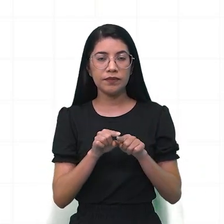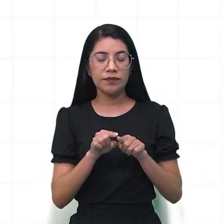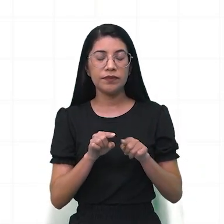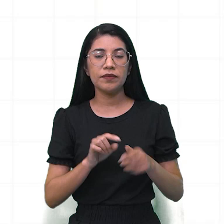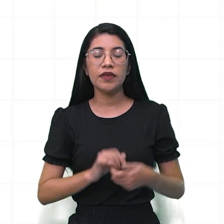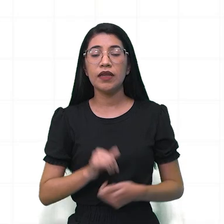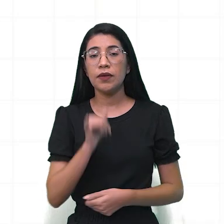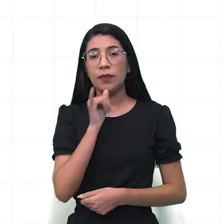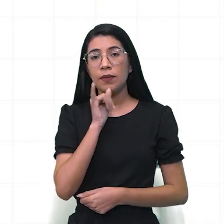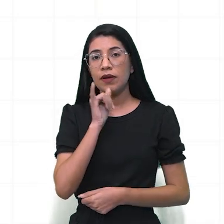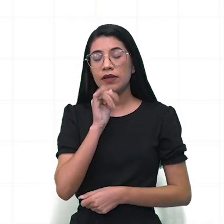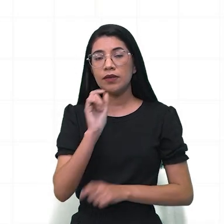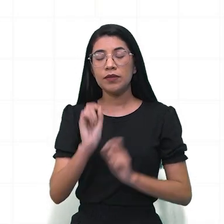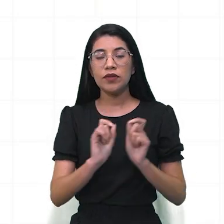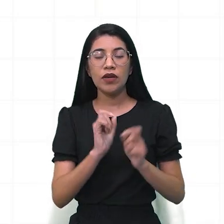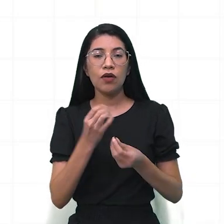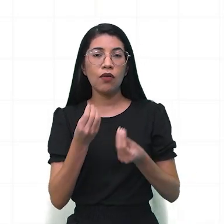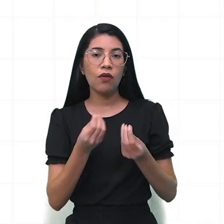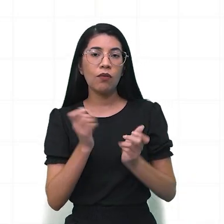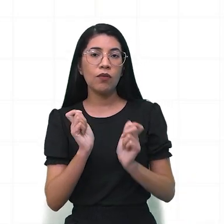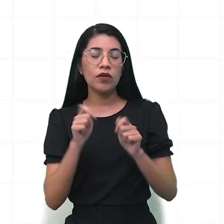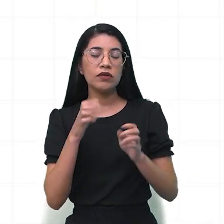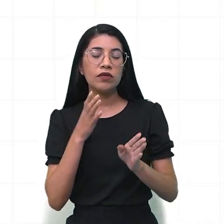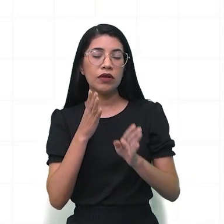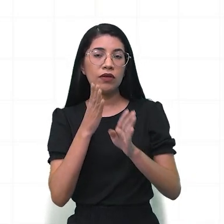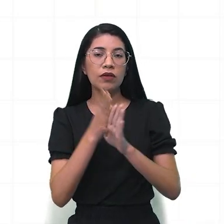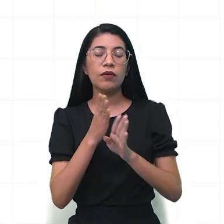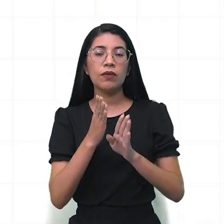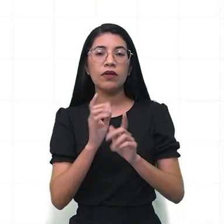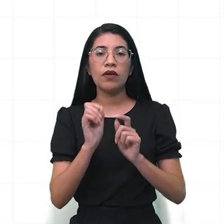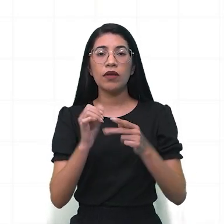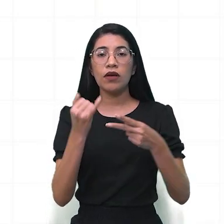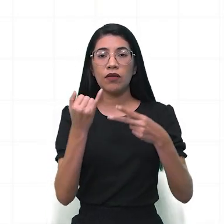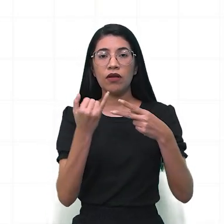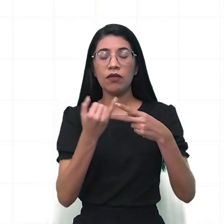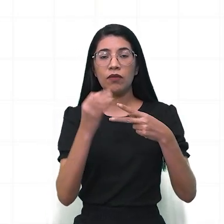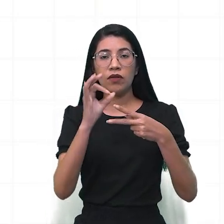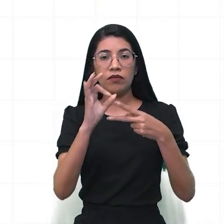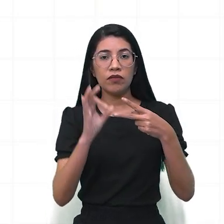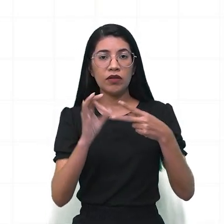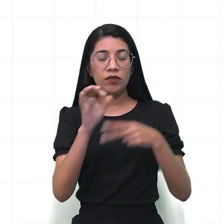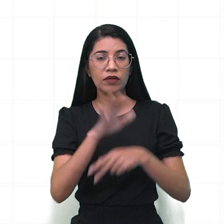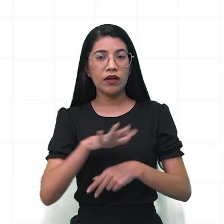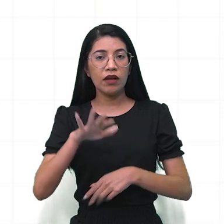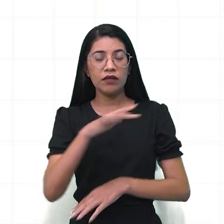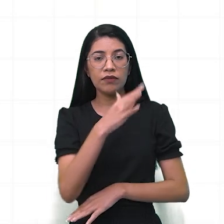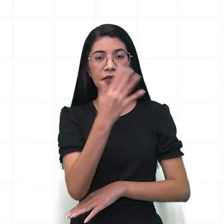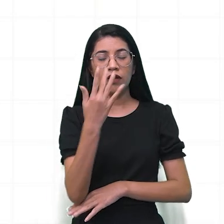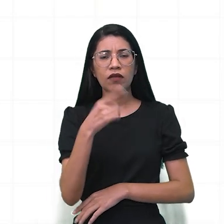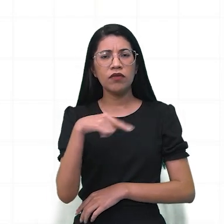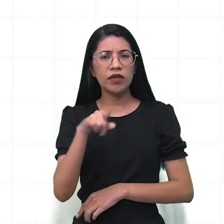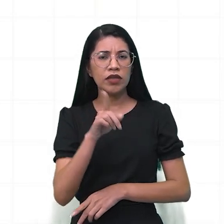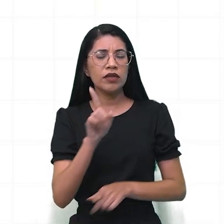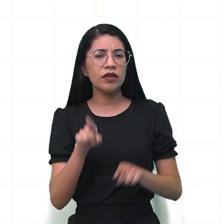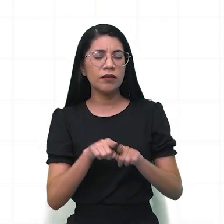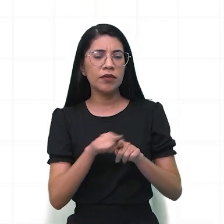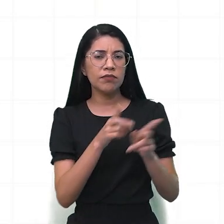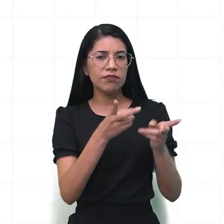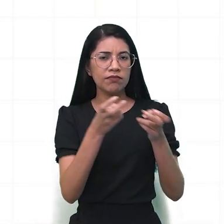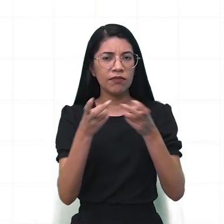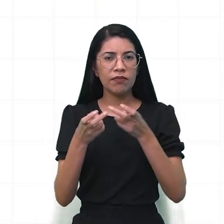Então, é um exemplo de onde nós podemos encontrar os polígonos. Mas vocês certamente já